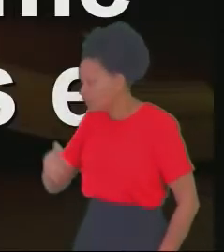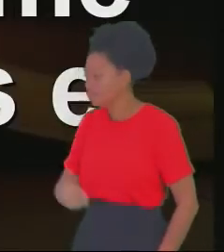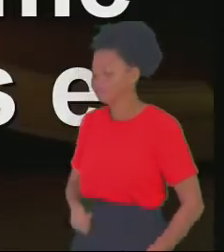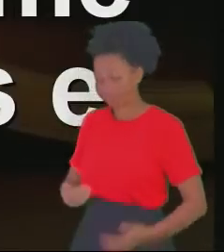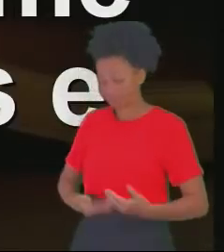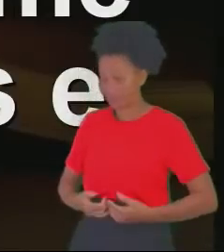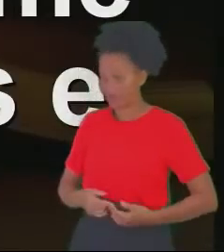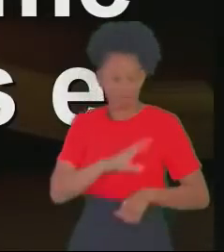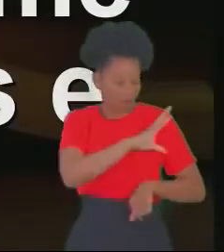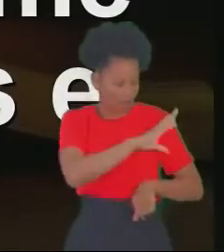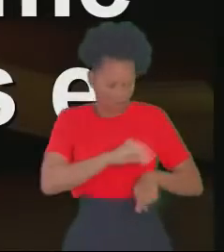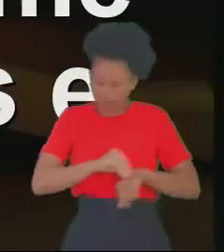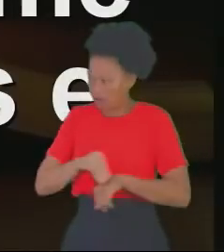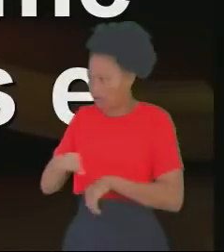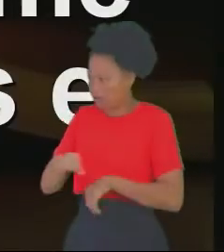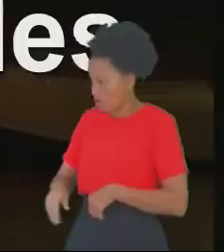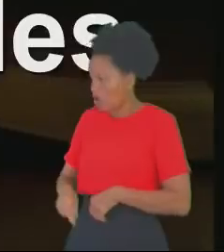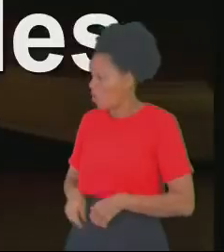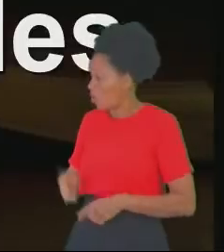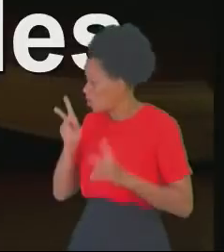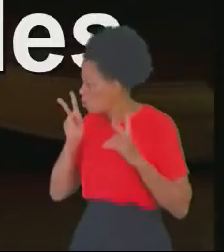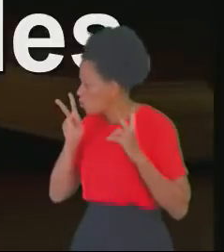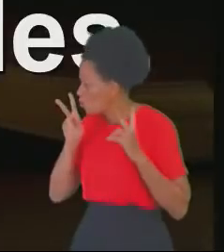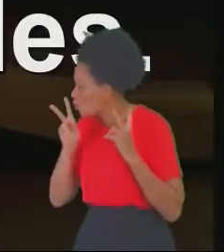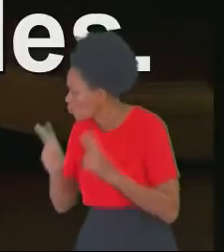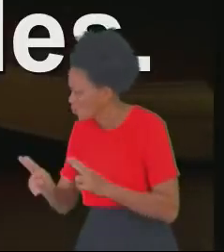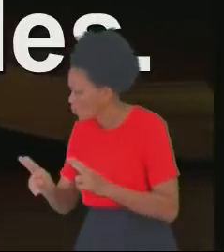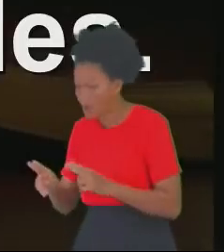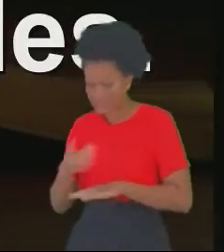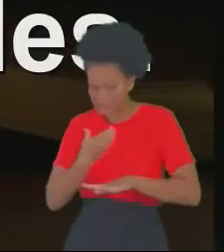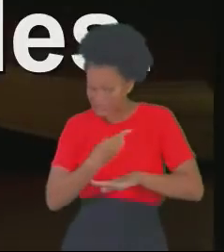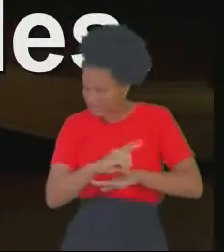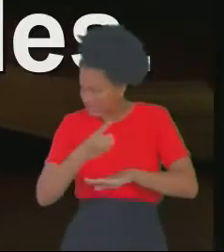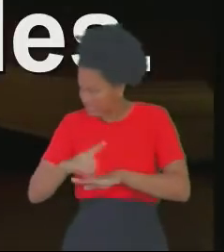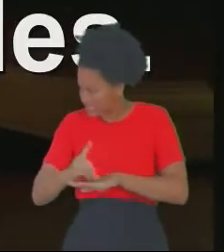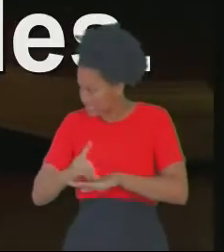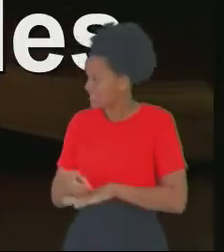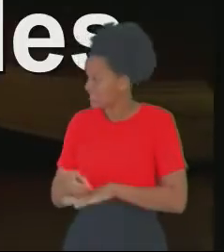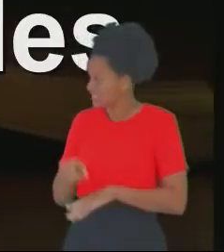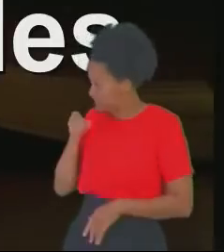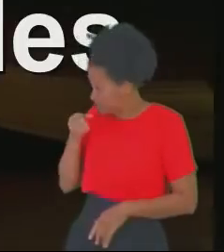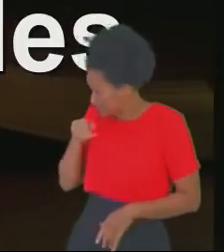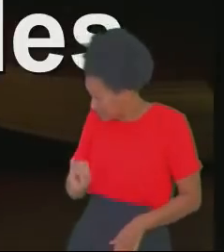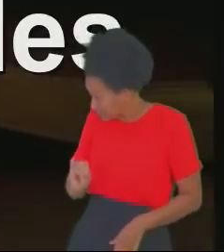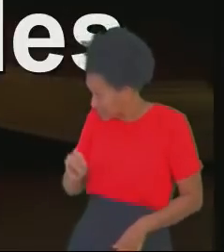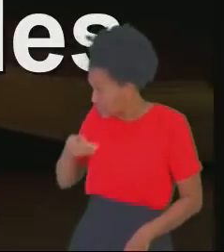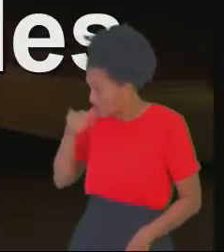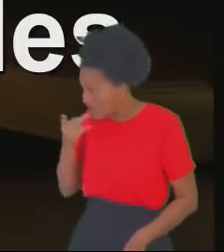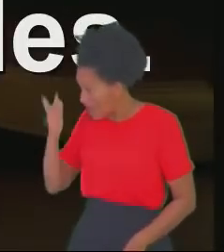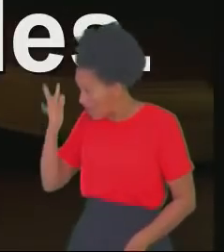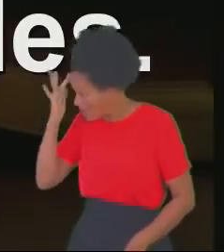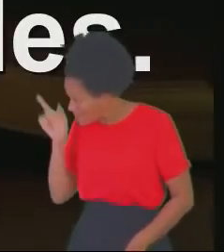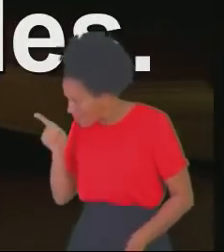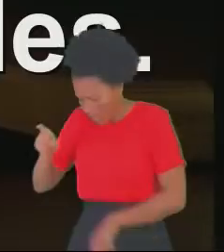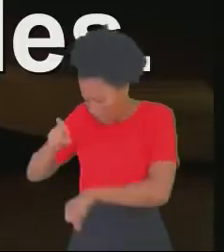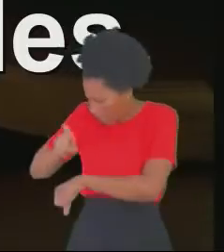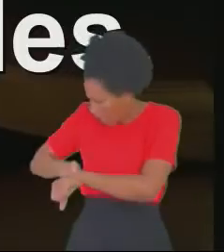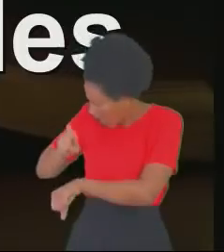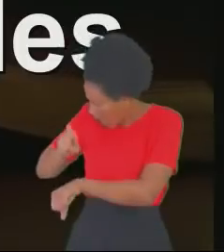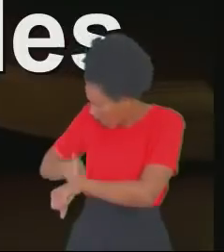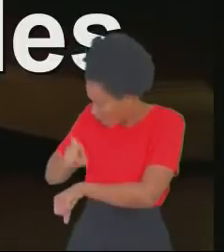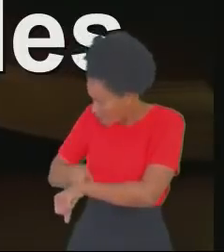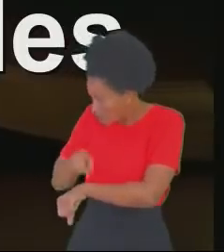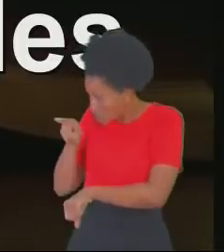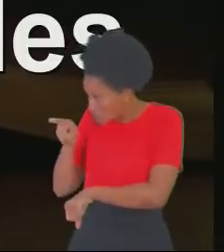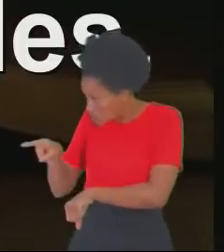me façam os deuses, se outro tanto, se de certo amanhã a estas horas não